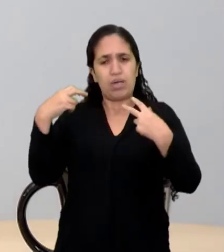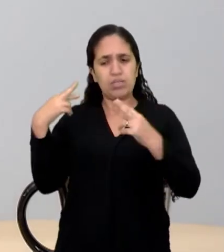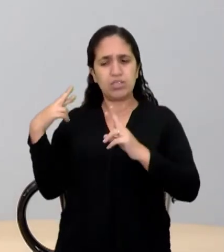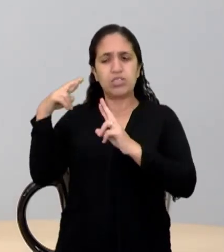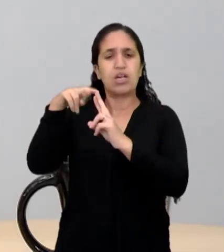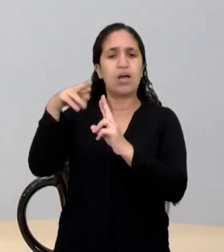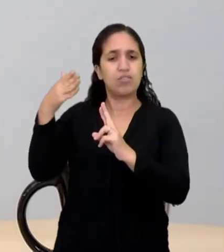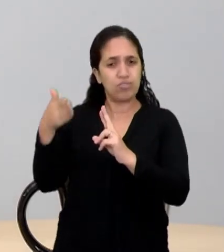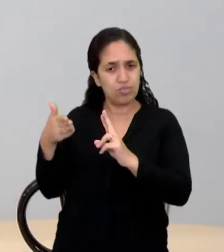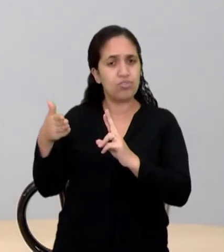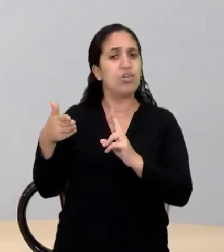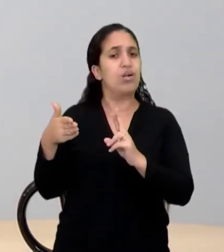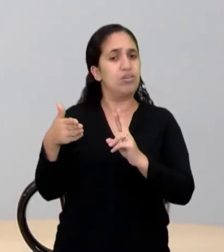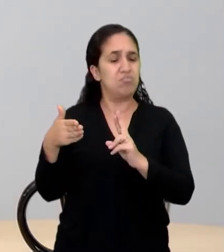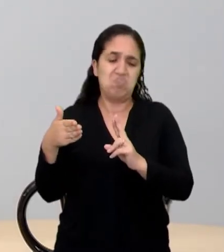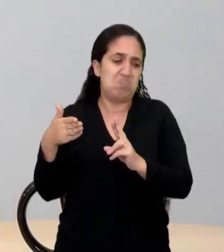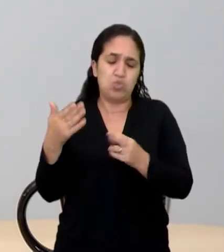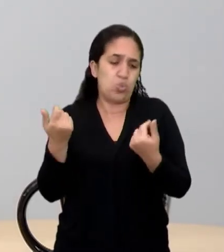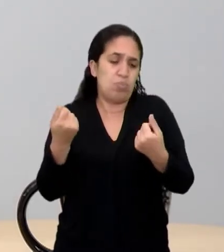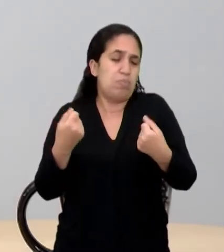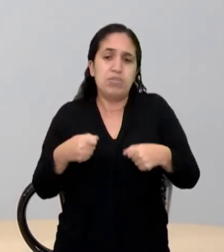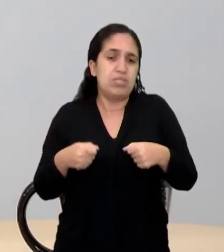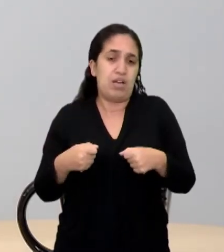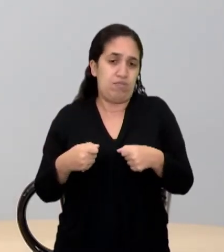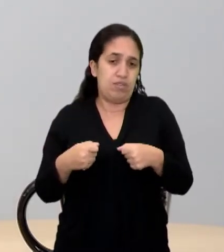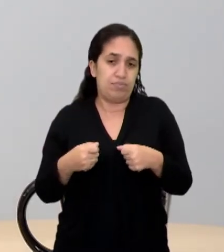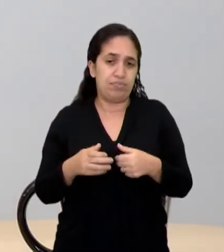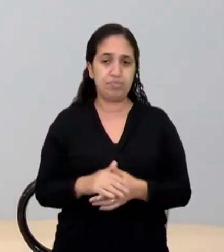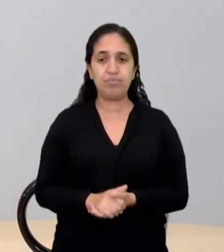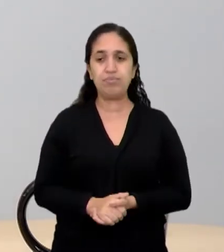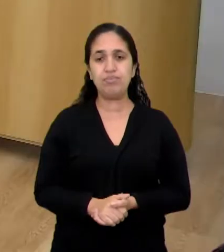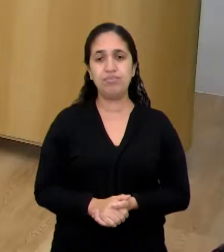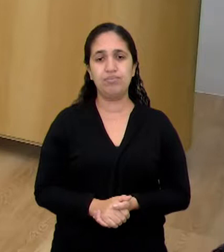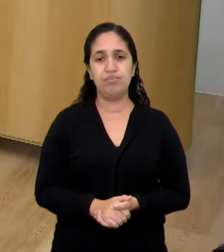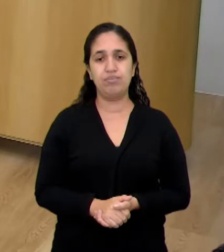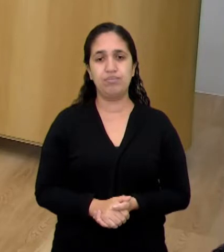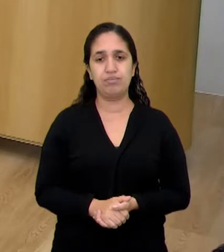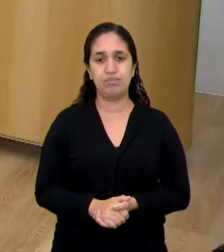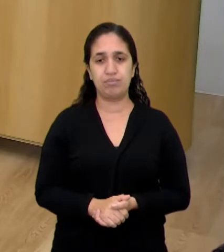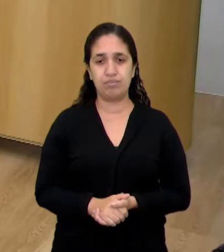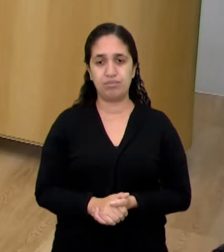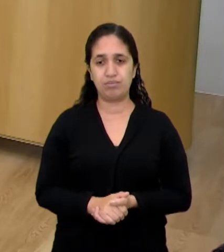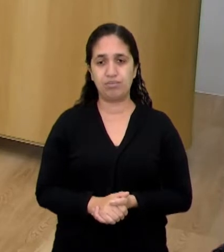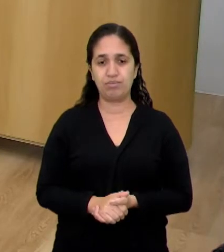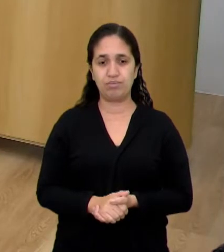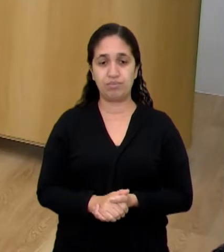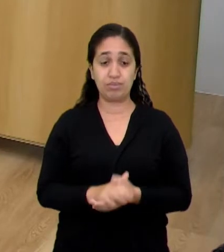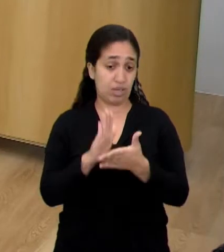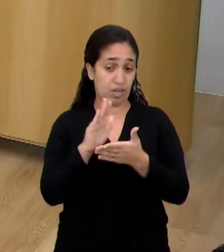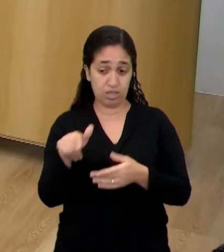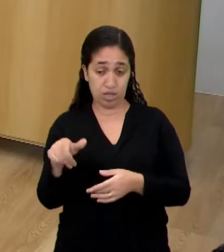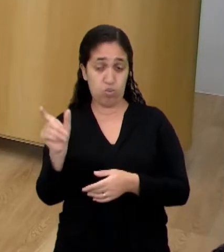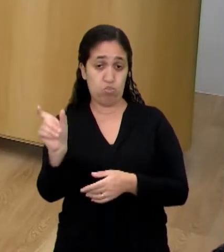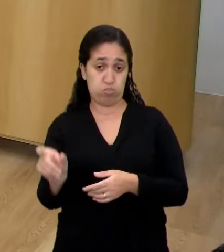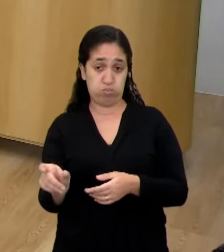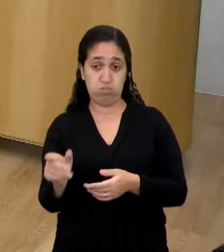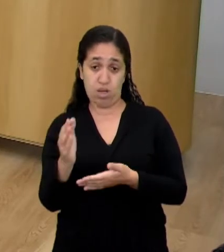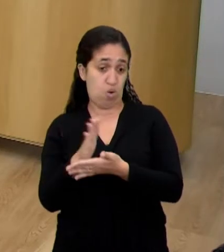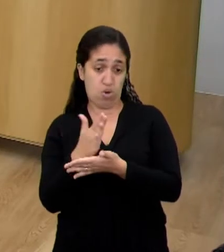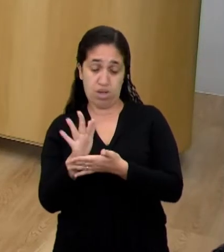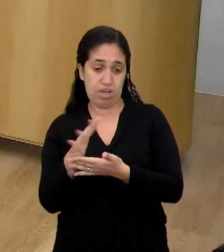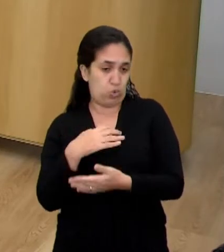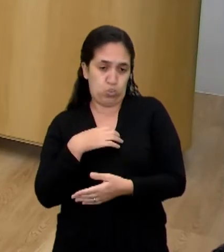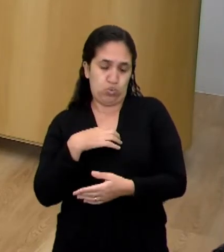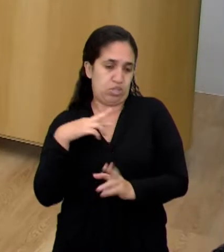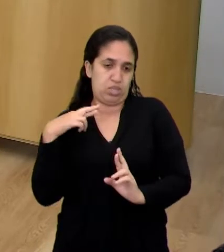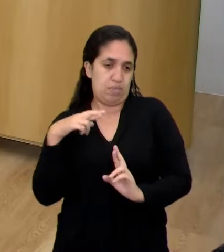se vissem representados, não teria essa questão. Alguém não se sente representado, né? Eu vou